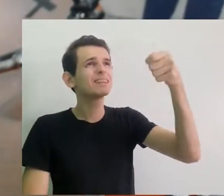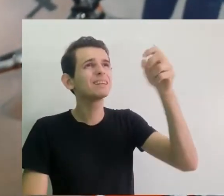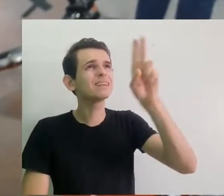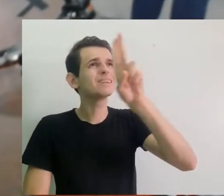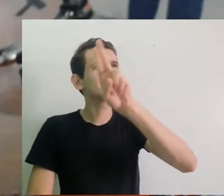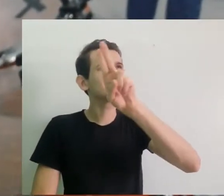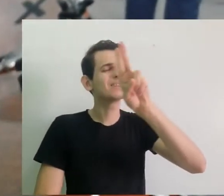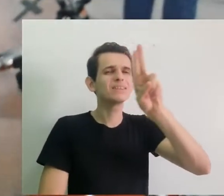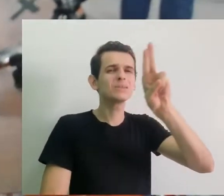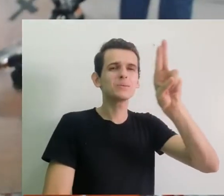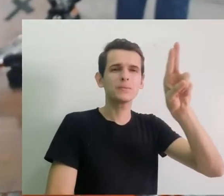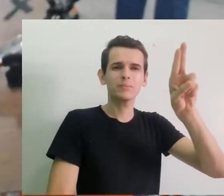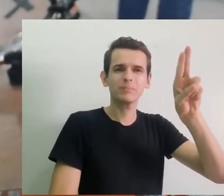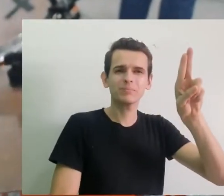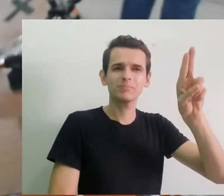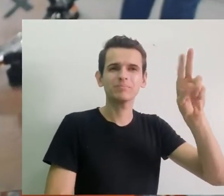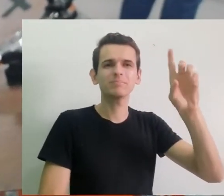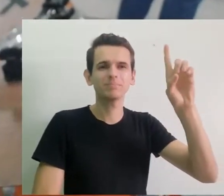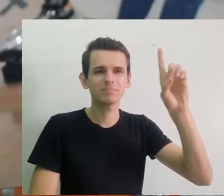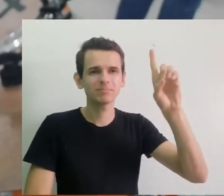teu nome.